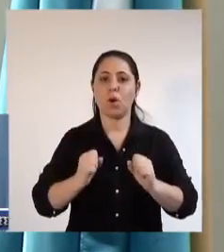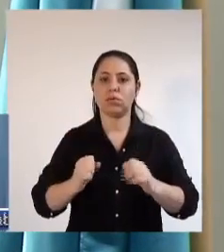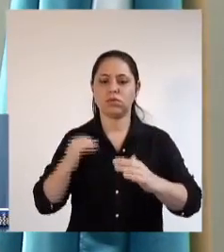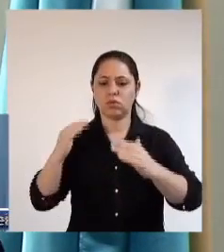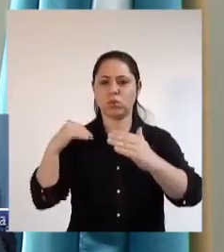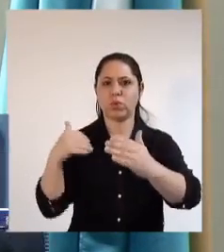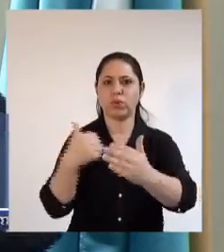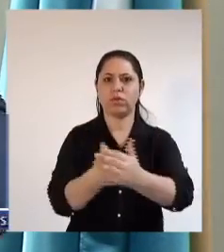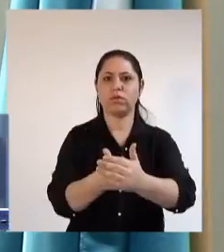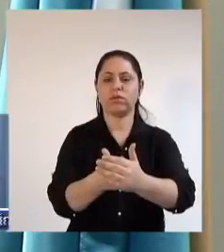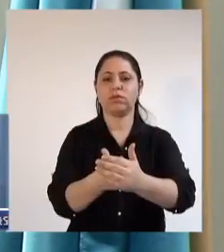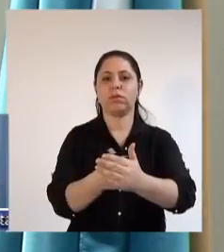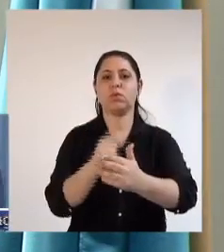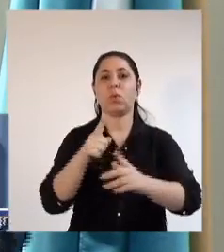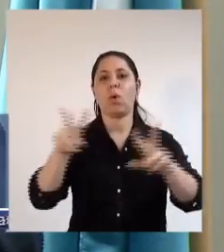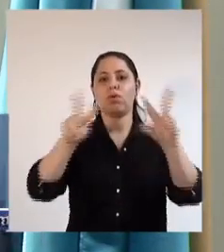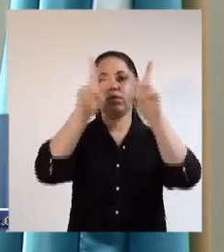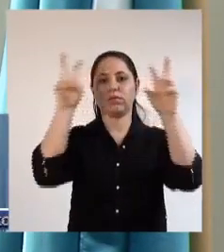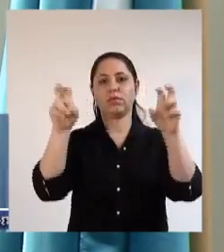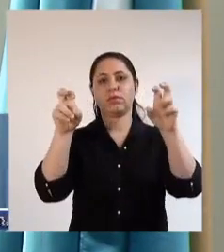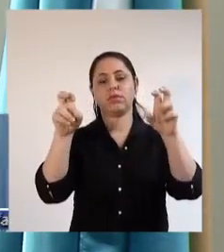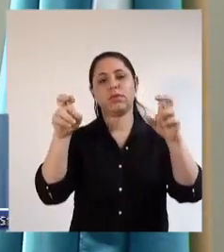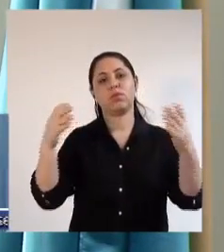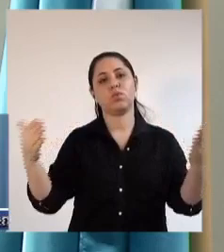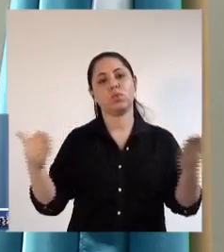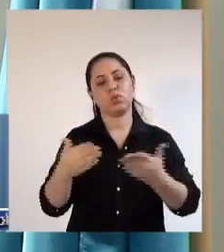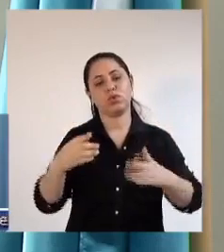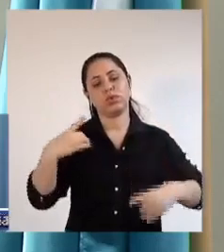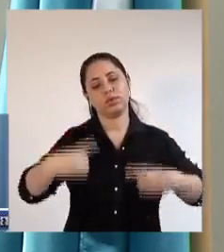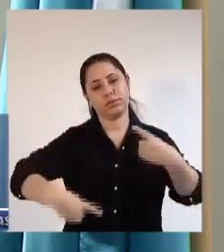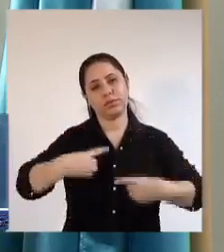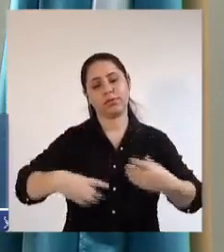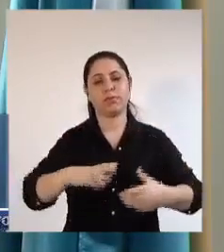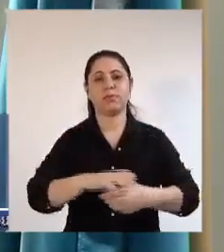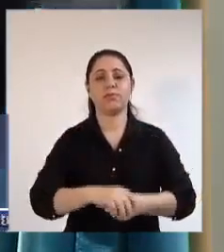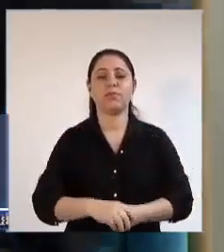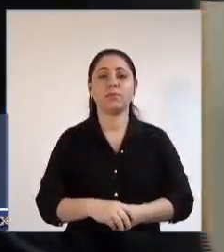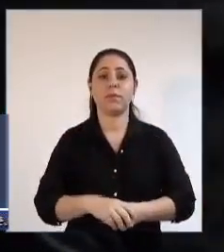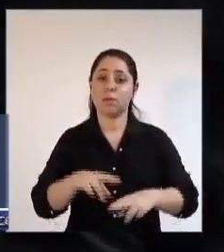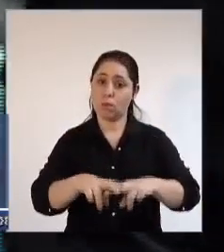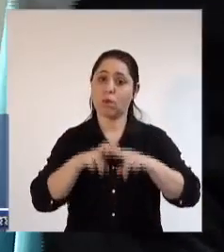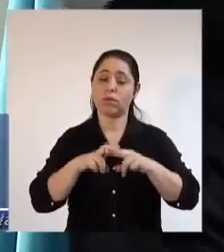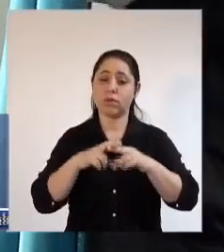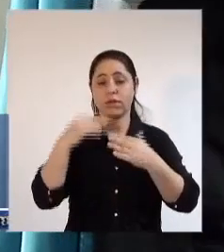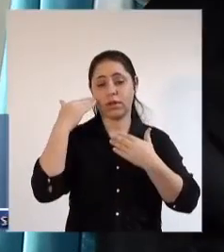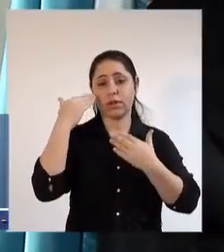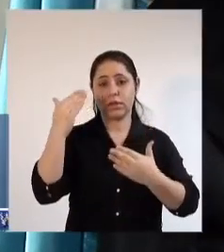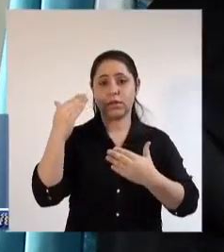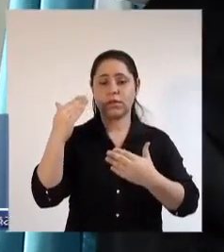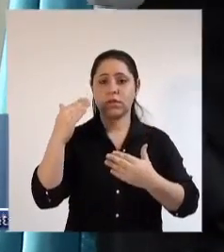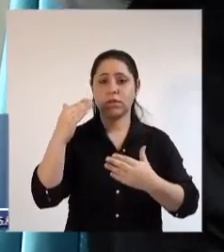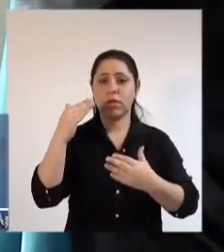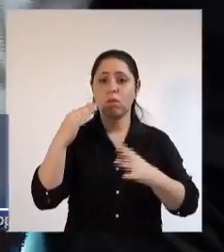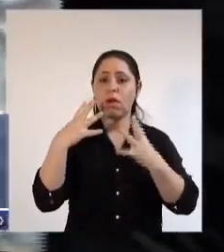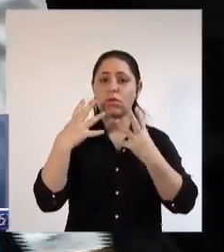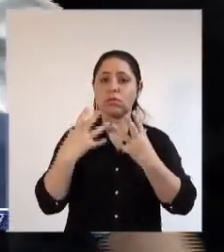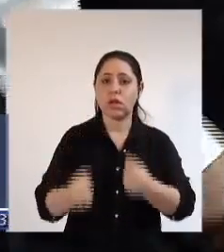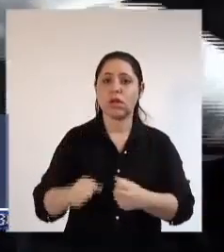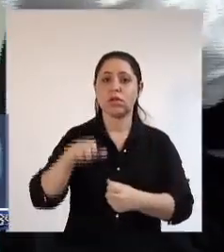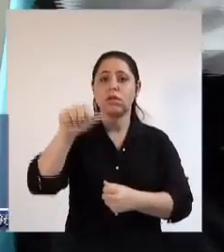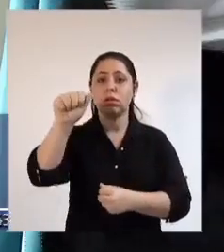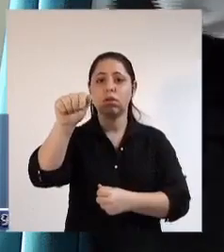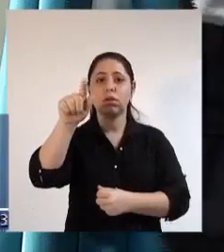nos temas que aqui serão debatidos estão agradecer então adesão da grécia é